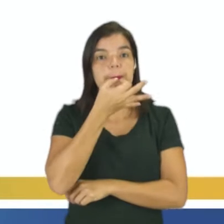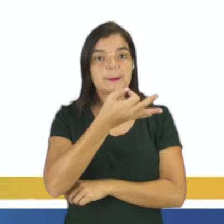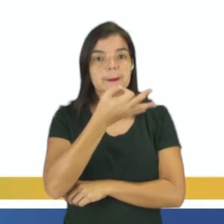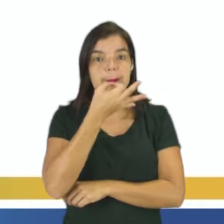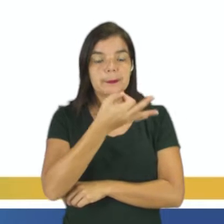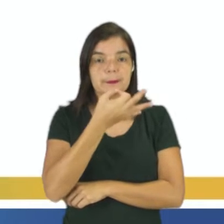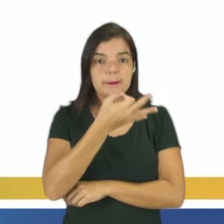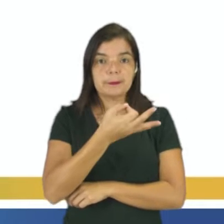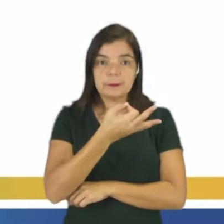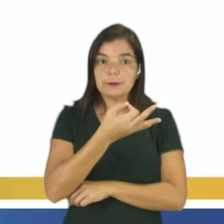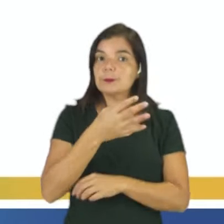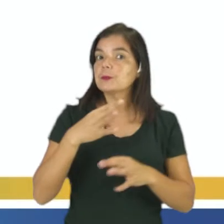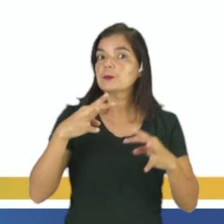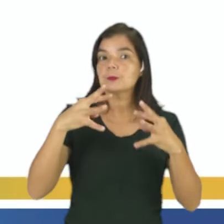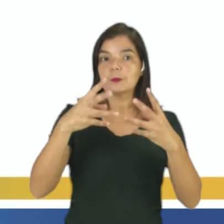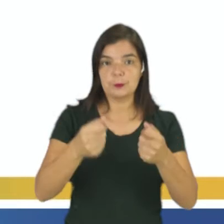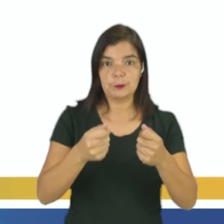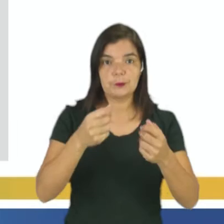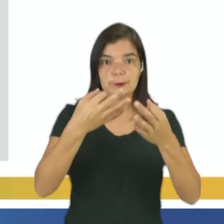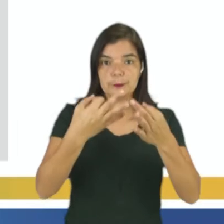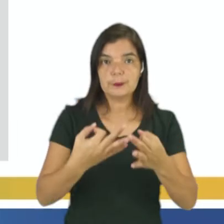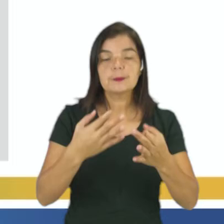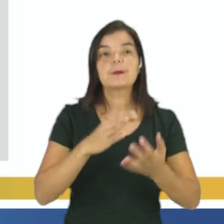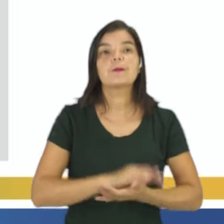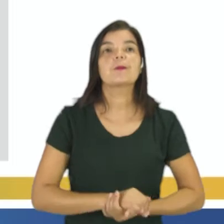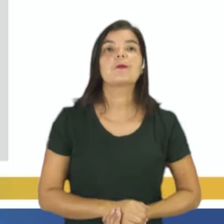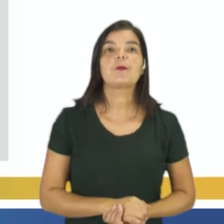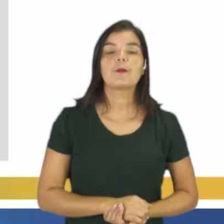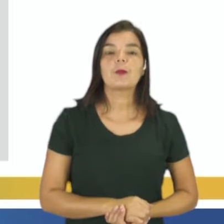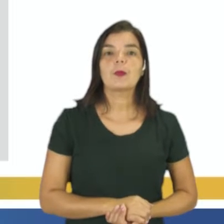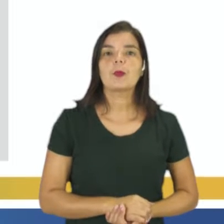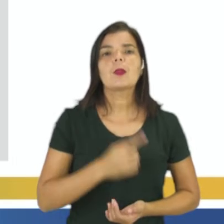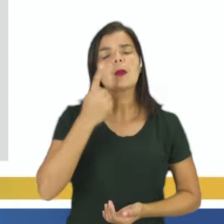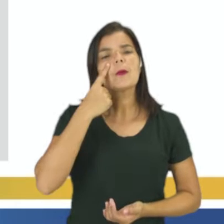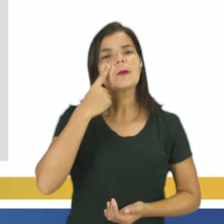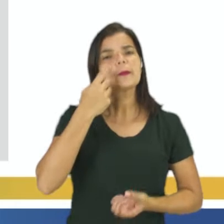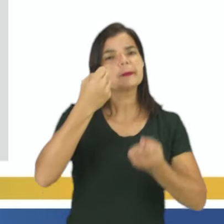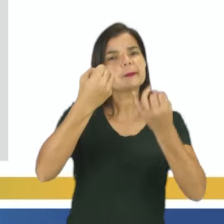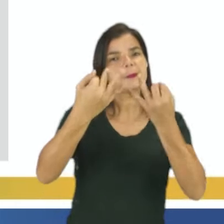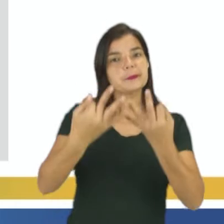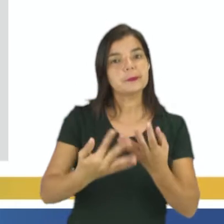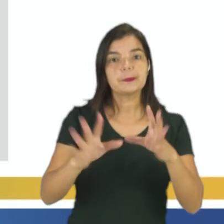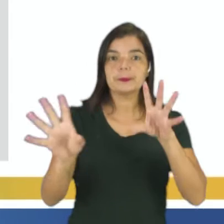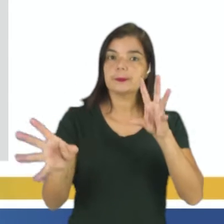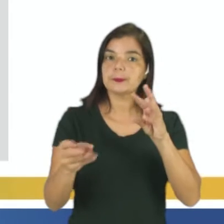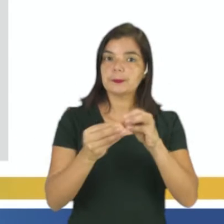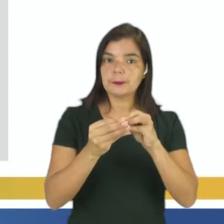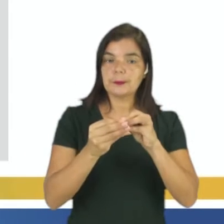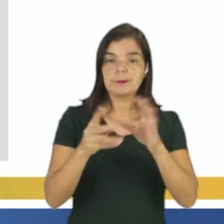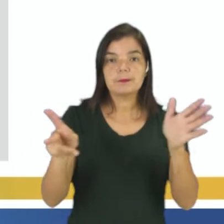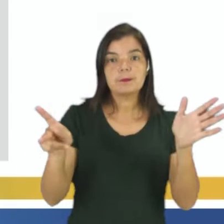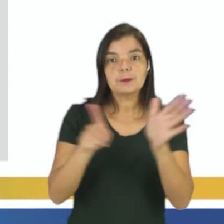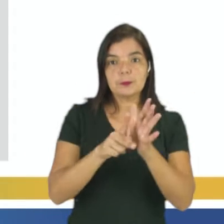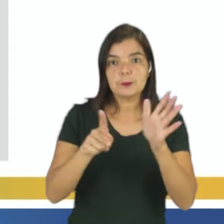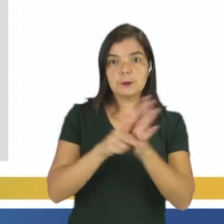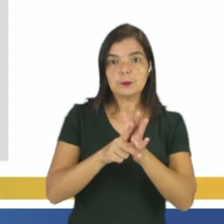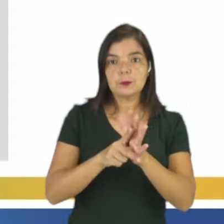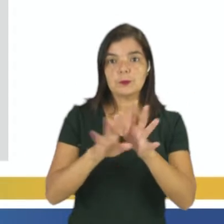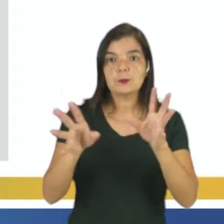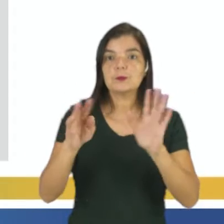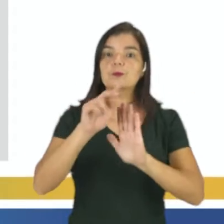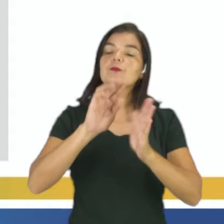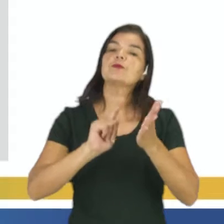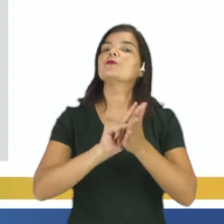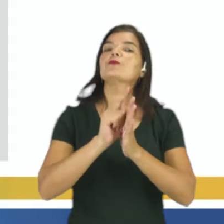opinião, tudo ao mesmo tempo. Certinho? Então, vamos ao conceito especificamente do